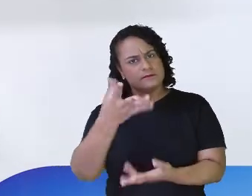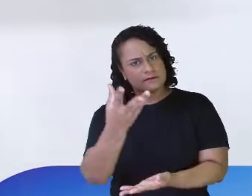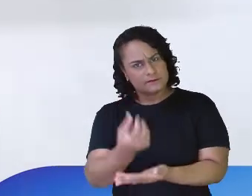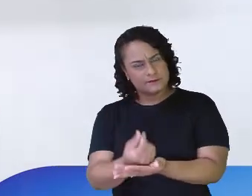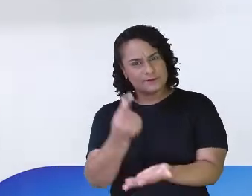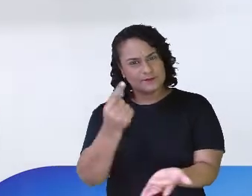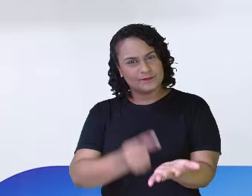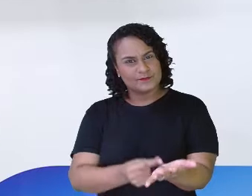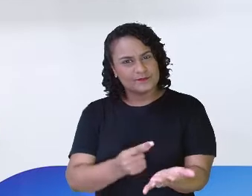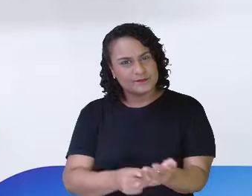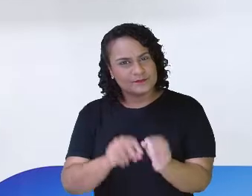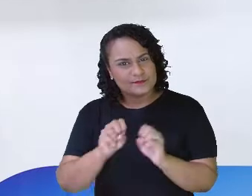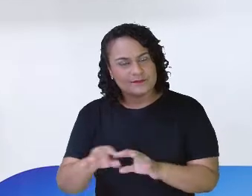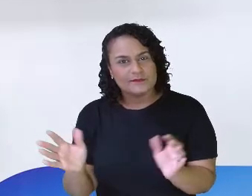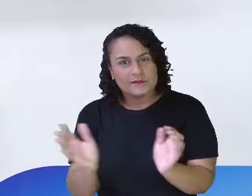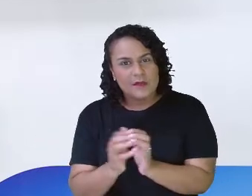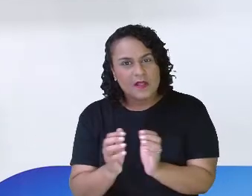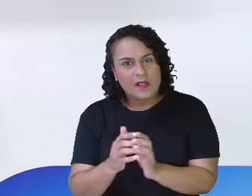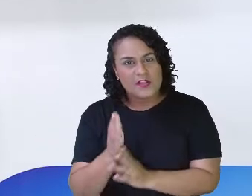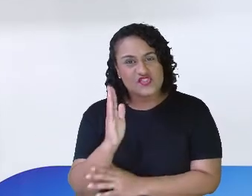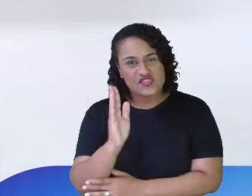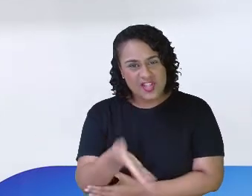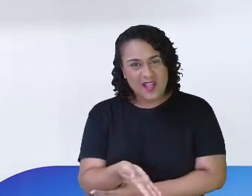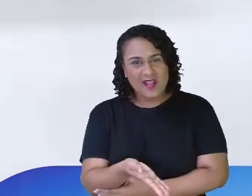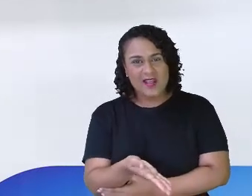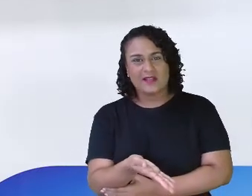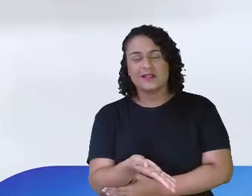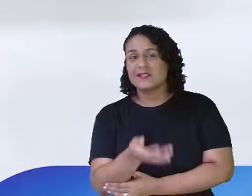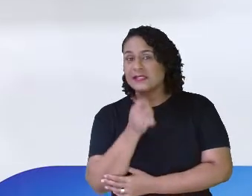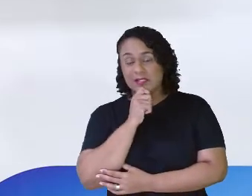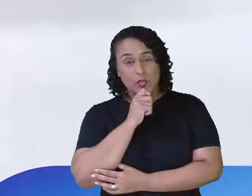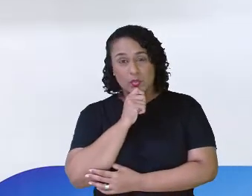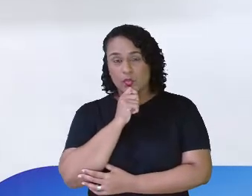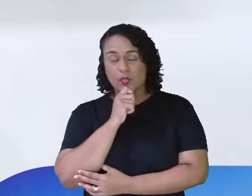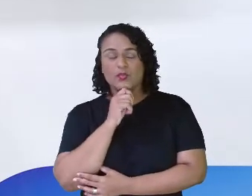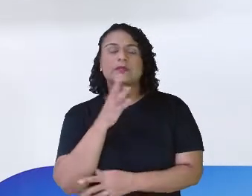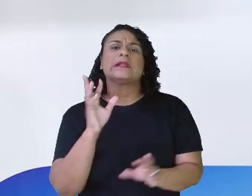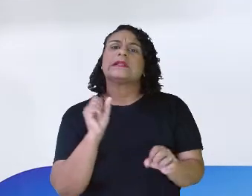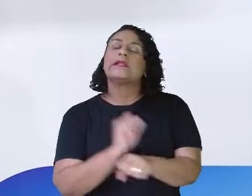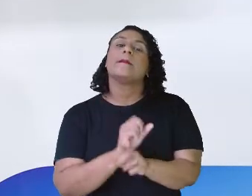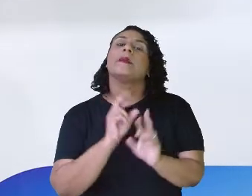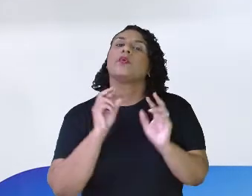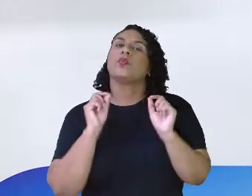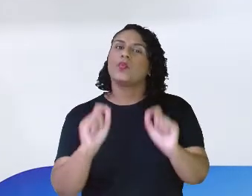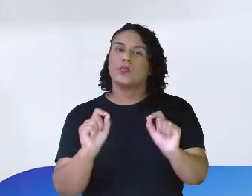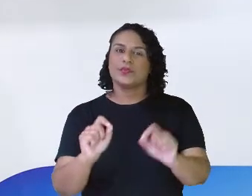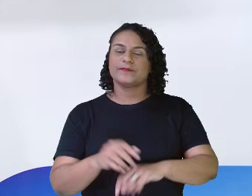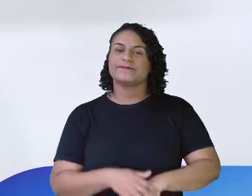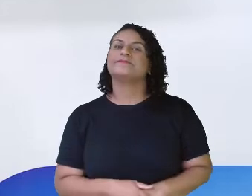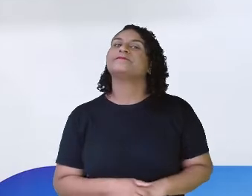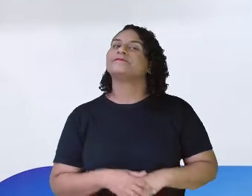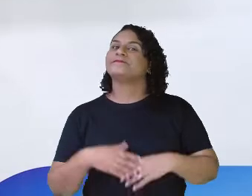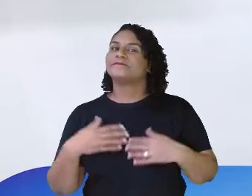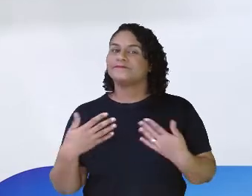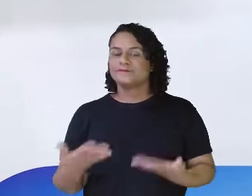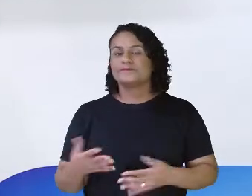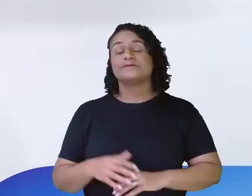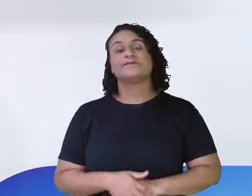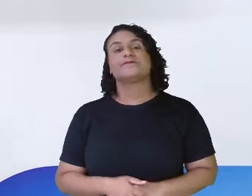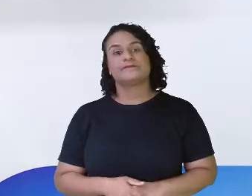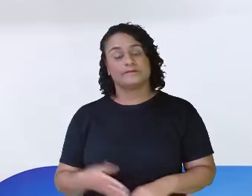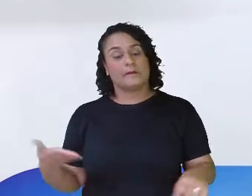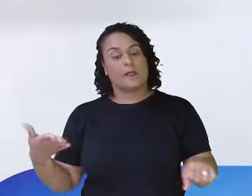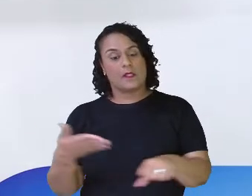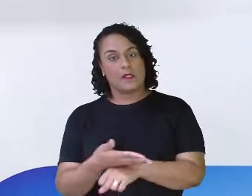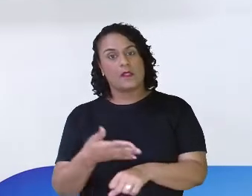baixou o aplicativo do Educa Recife? Ainda não? Tá esperando o quê? Vai lá,